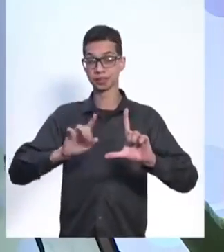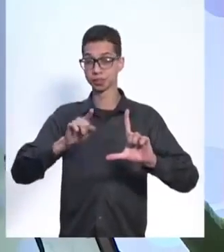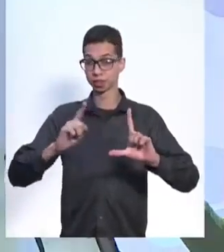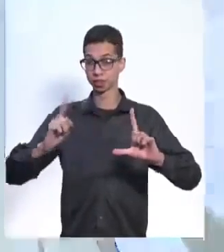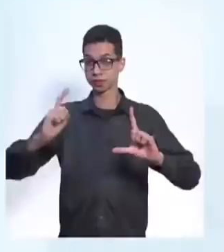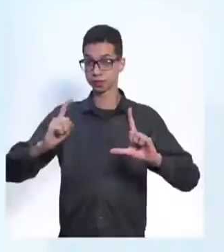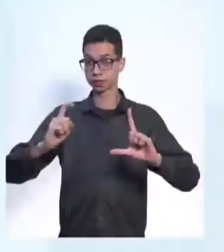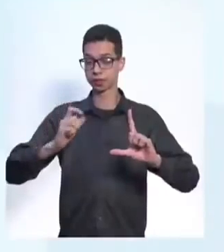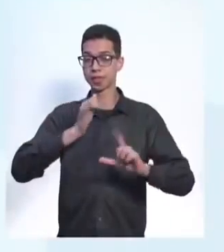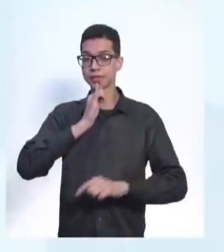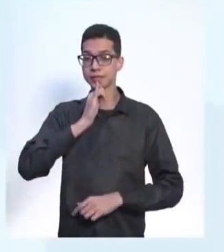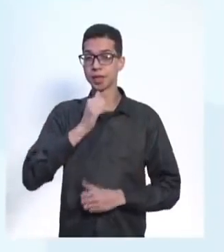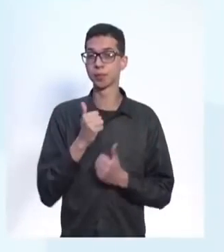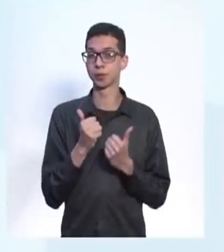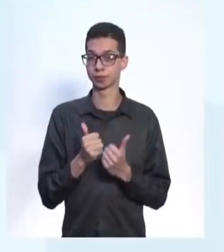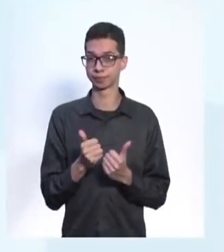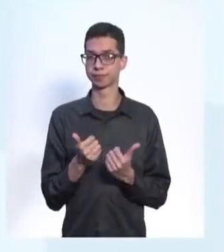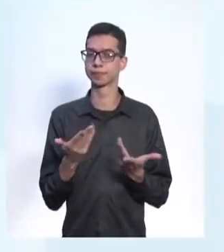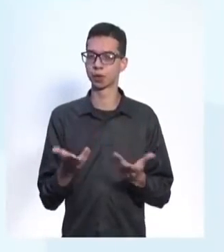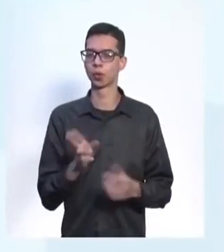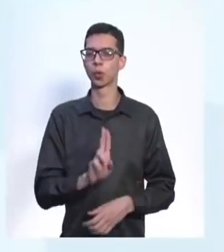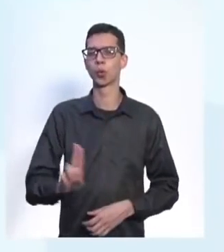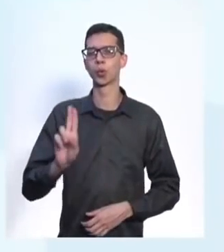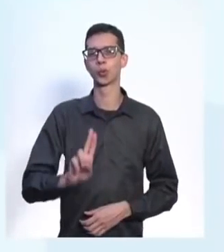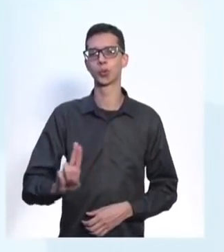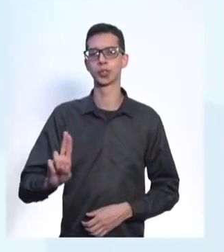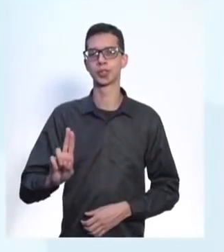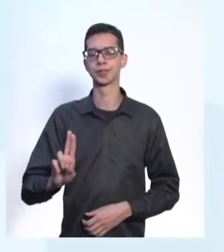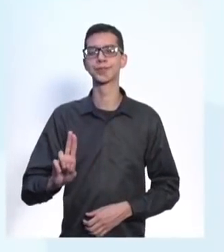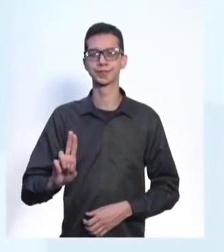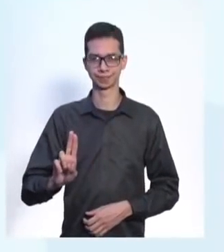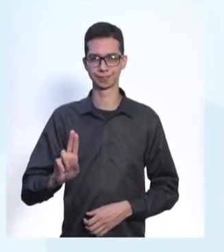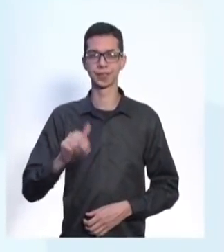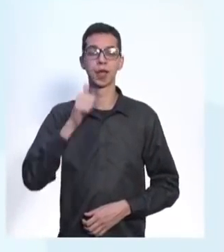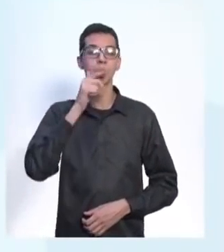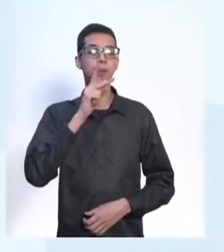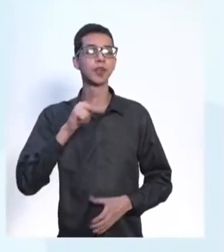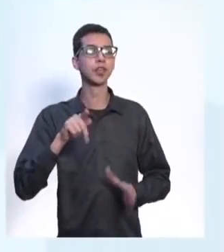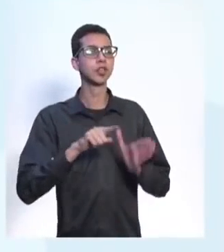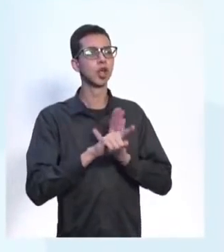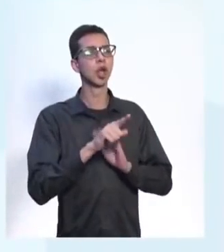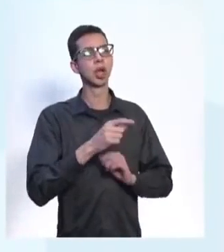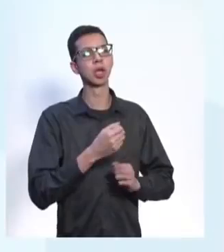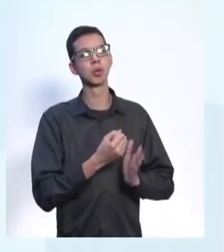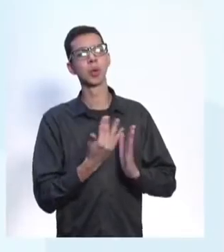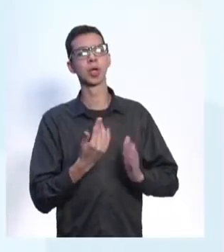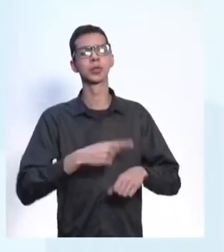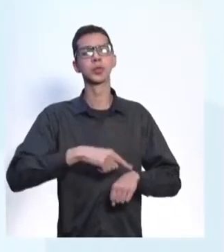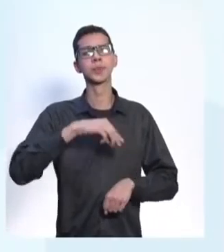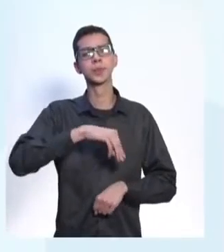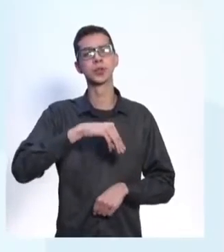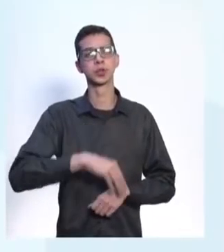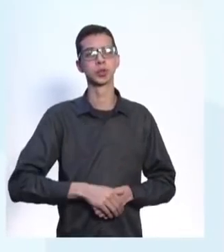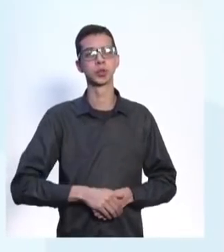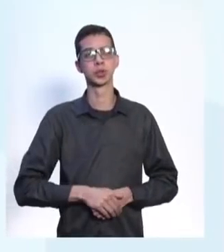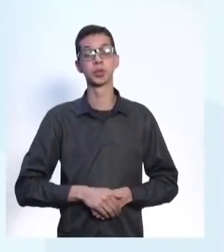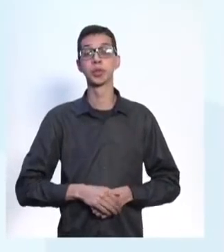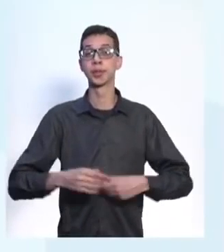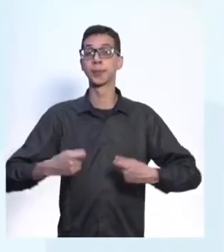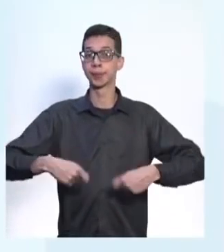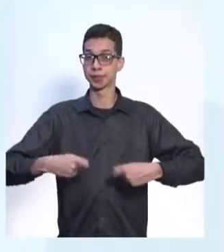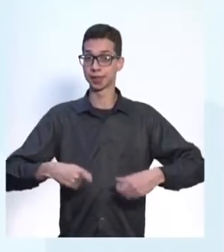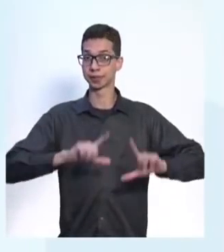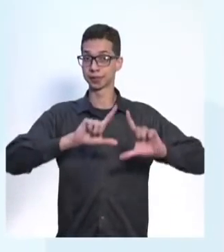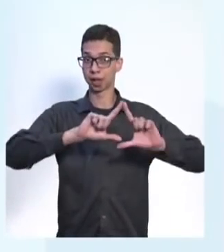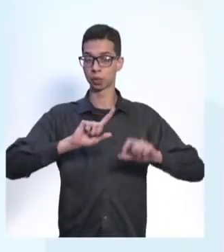exemplo, certo? Então, use lá. Então, professora Roberta, eles terão quanto tempo para resolver essa atividade? Como eles têm que achar o